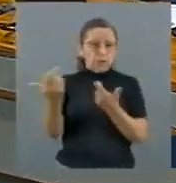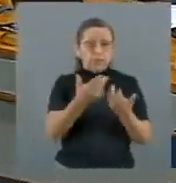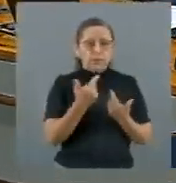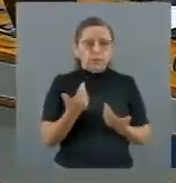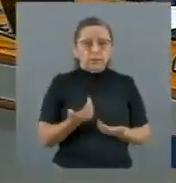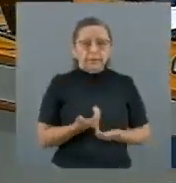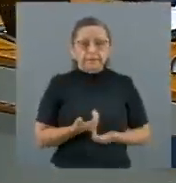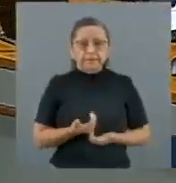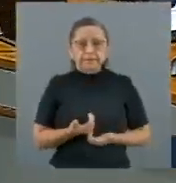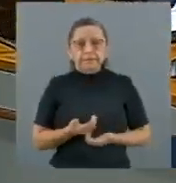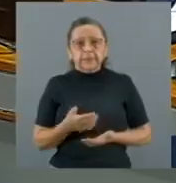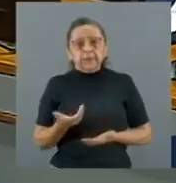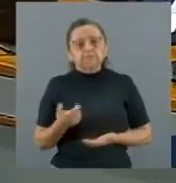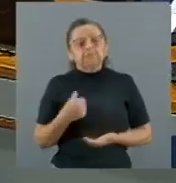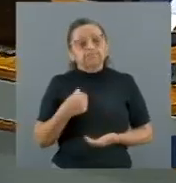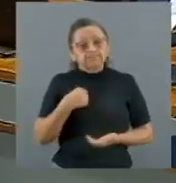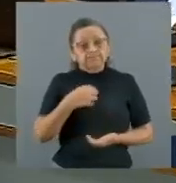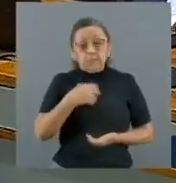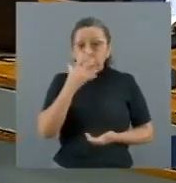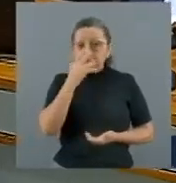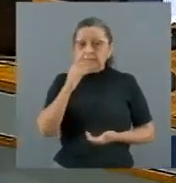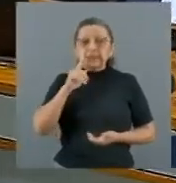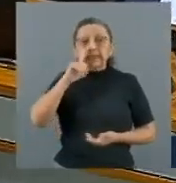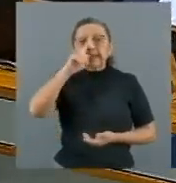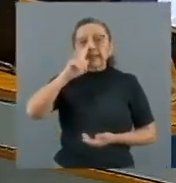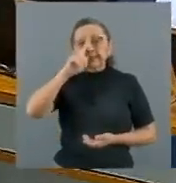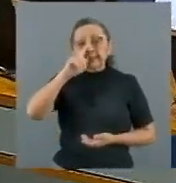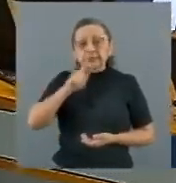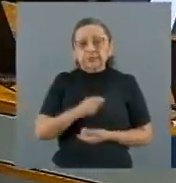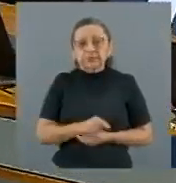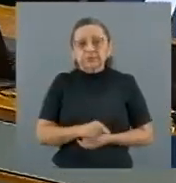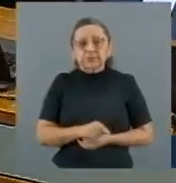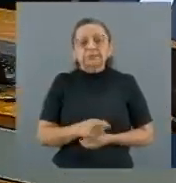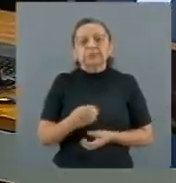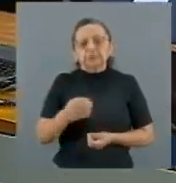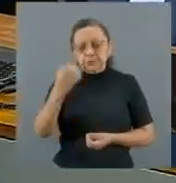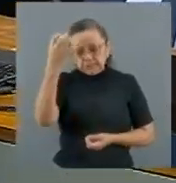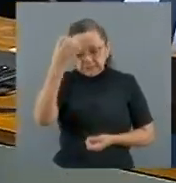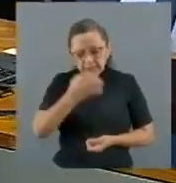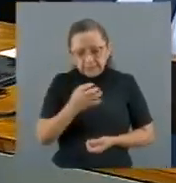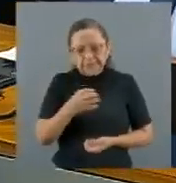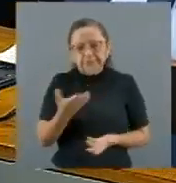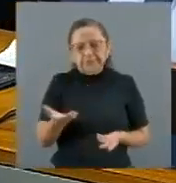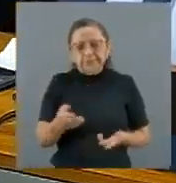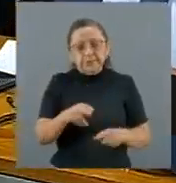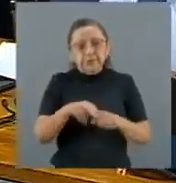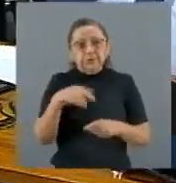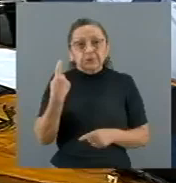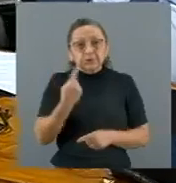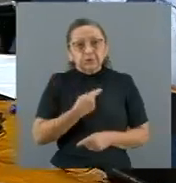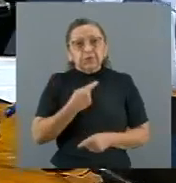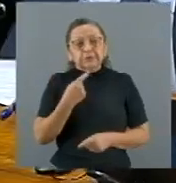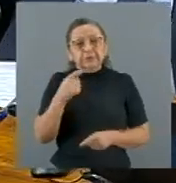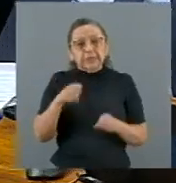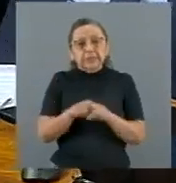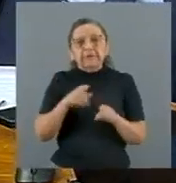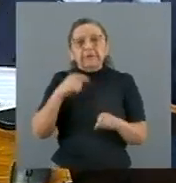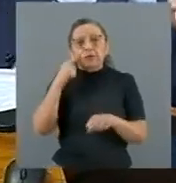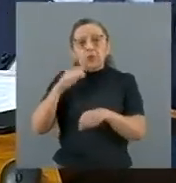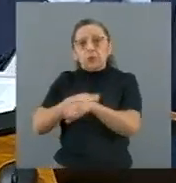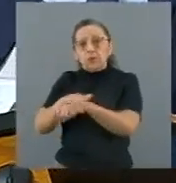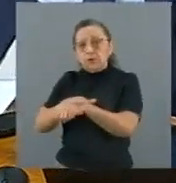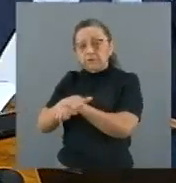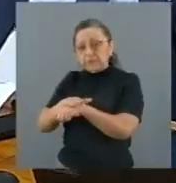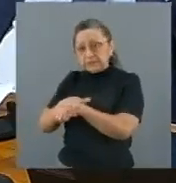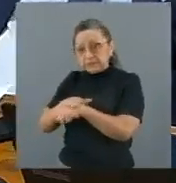Então, me parece um risco que é muito sério. E aí nós vamos conversar com o senhor in pectore, mas também vamos